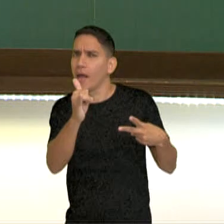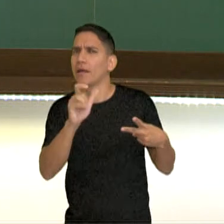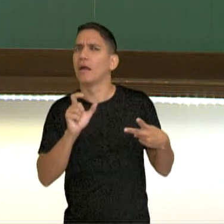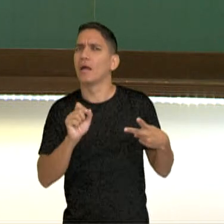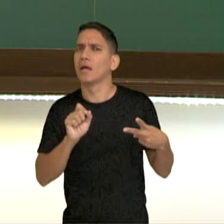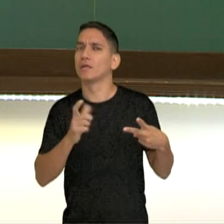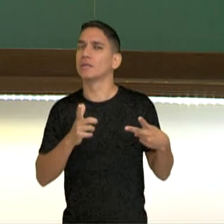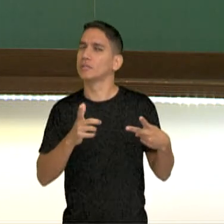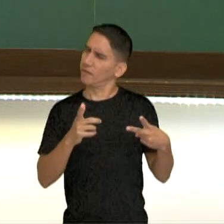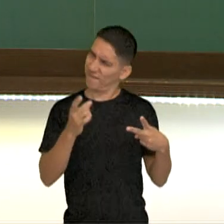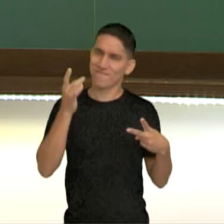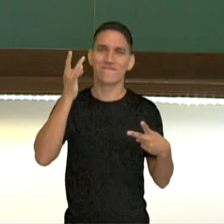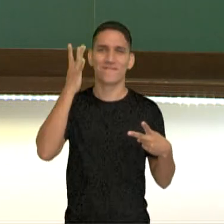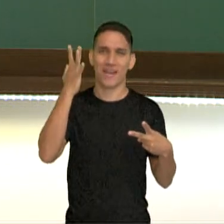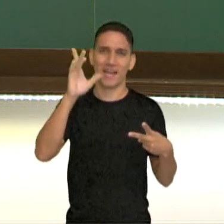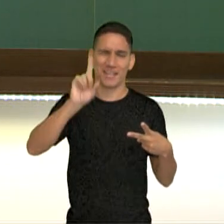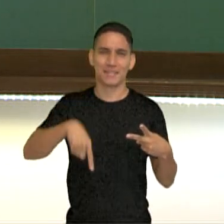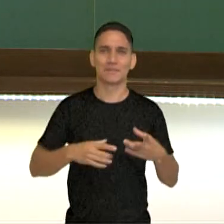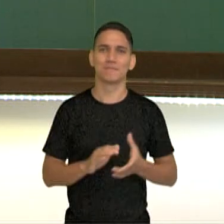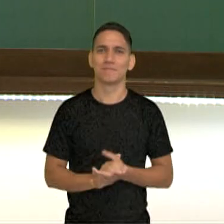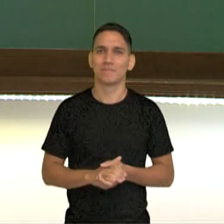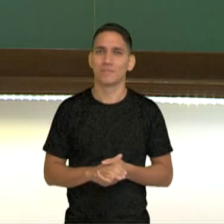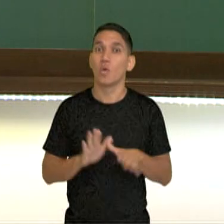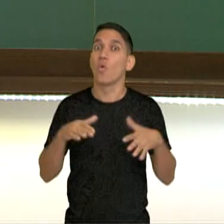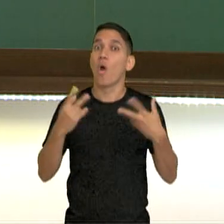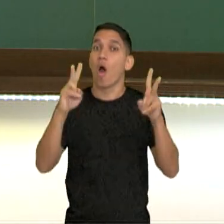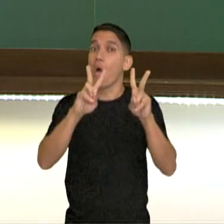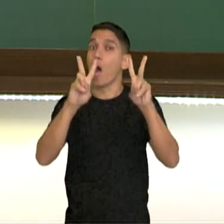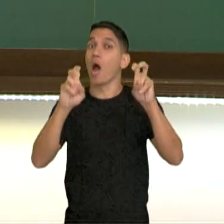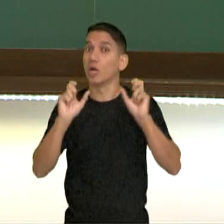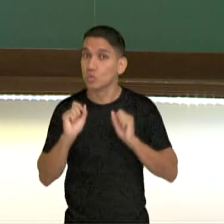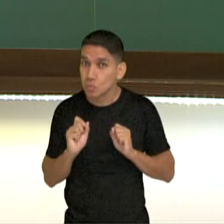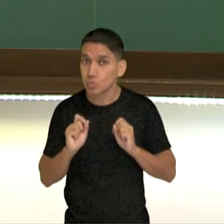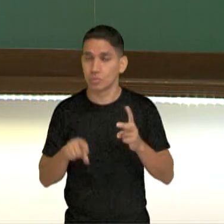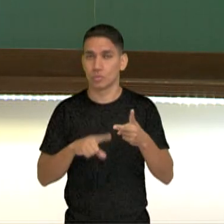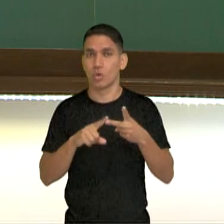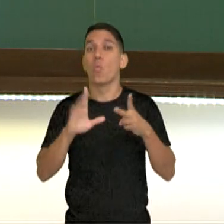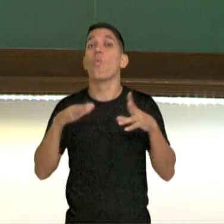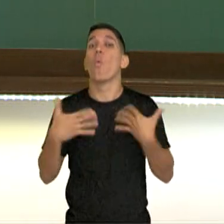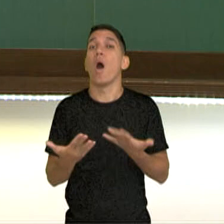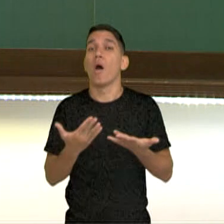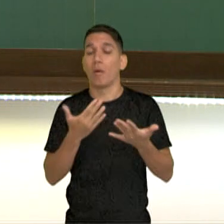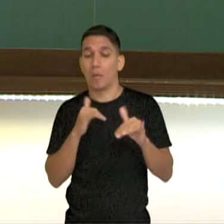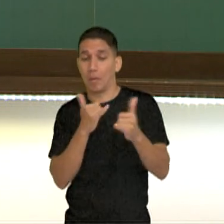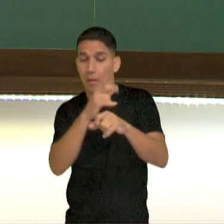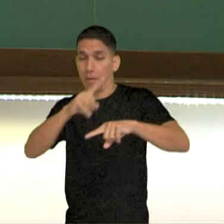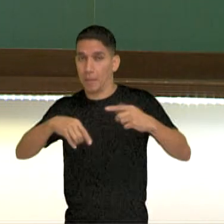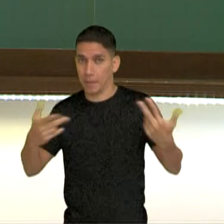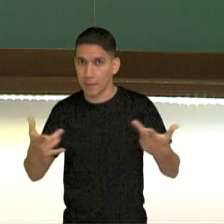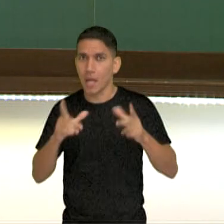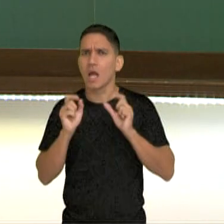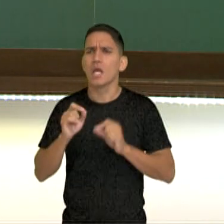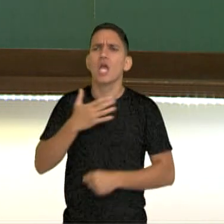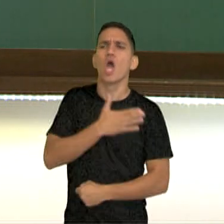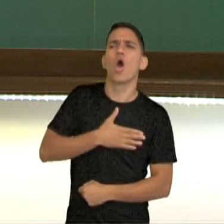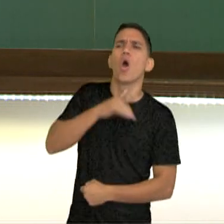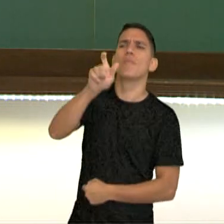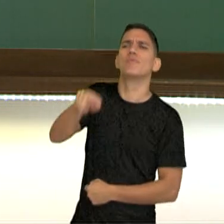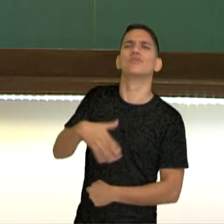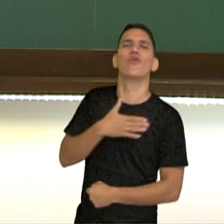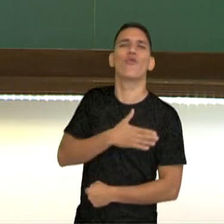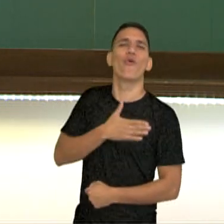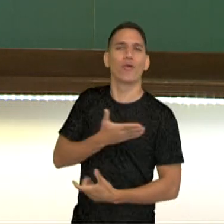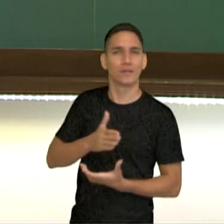acho que está bem fácil, né? Qual é o assunto, quais são os aparelhos eletrônicos e quem é que gosta desses